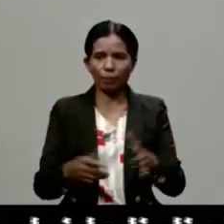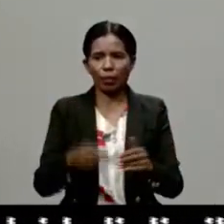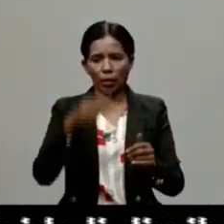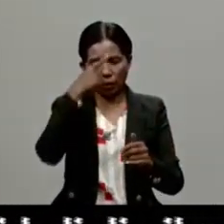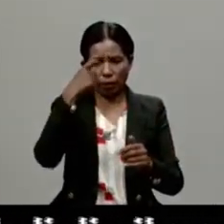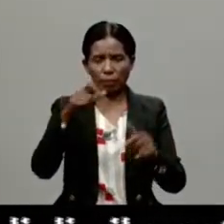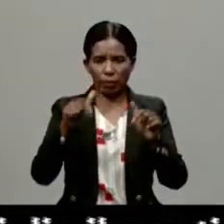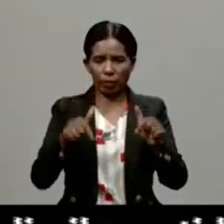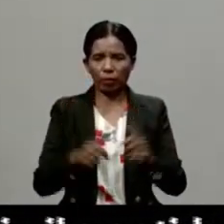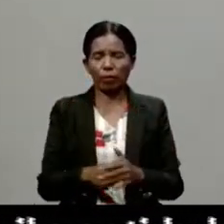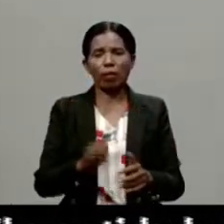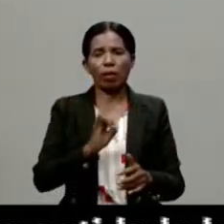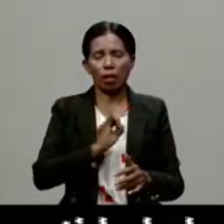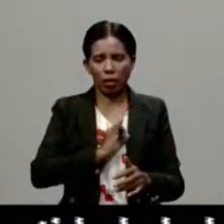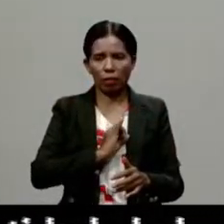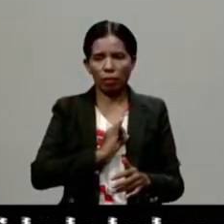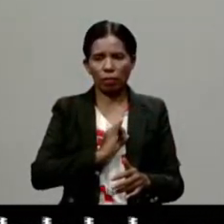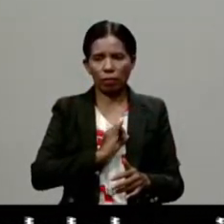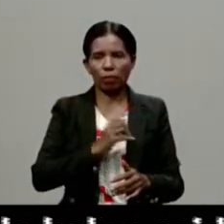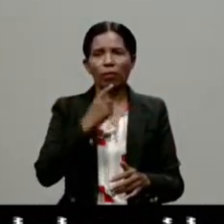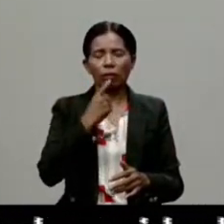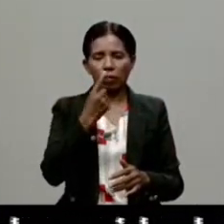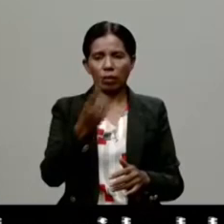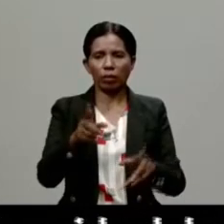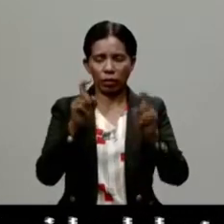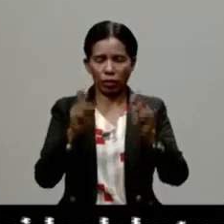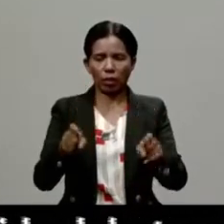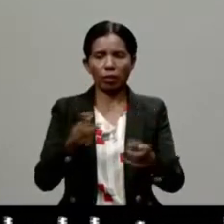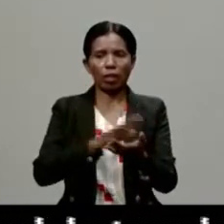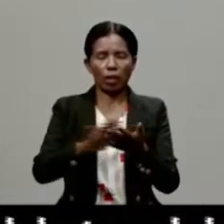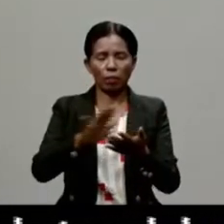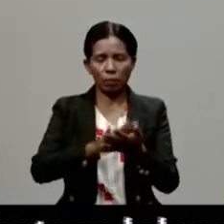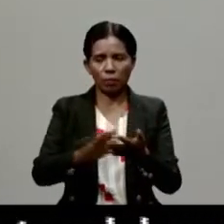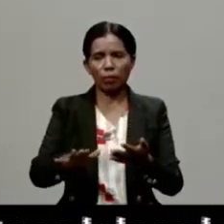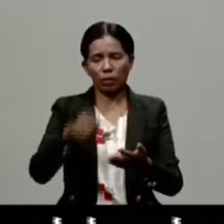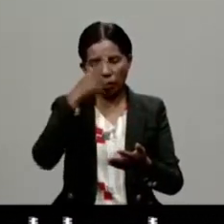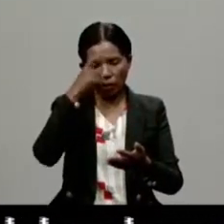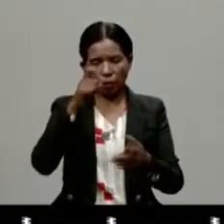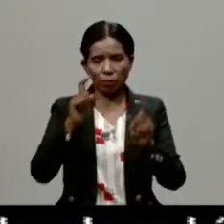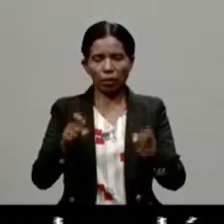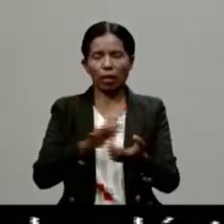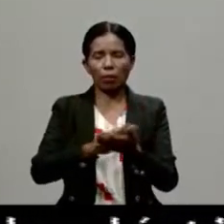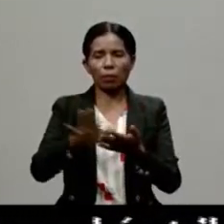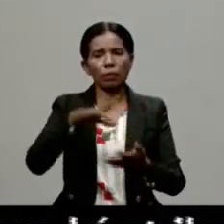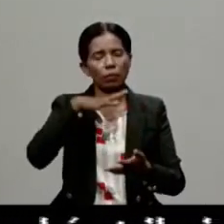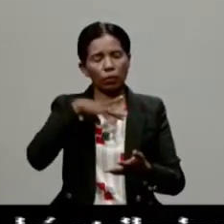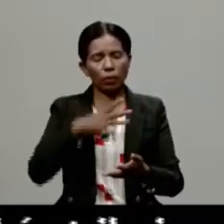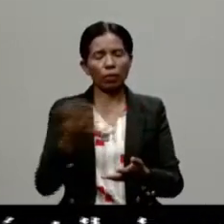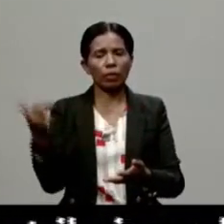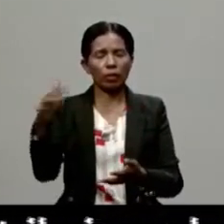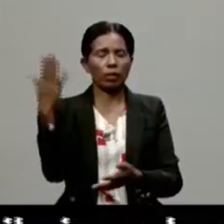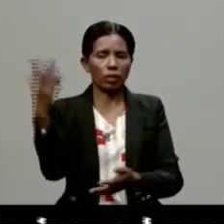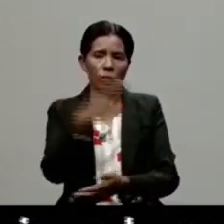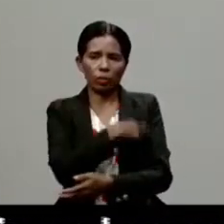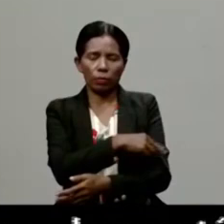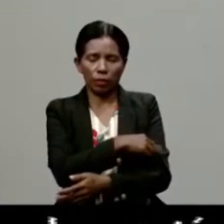Também que até te catar tem que hamos. Hamos também tem que hamos tuni for erser nebem em hospital.